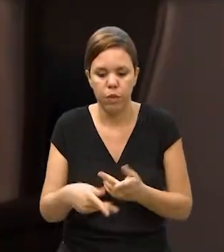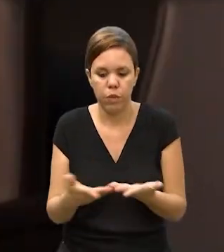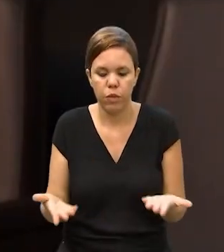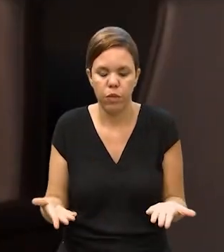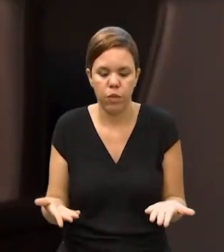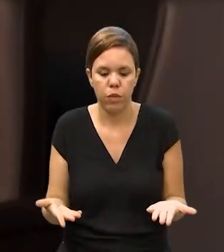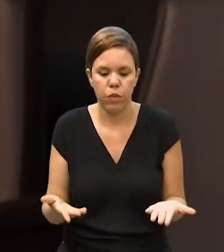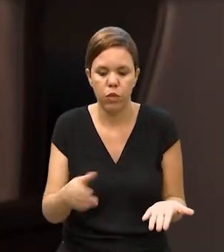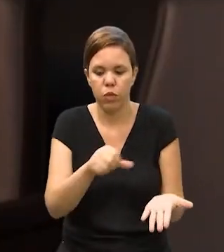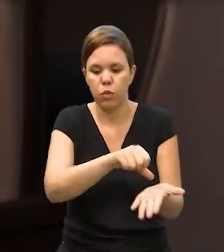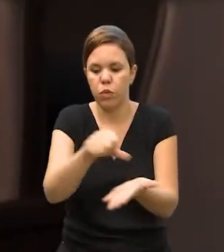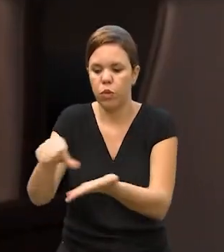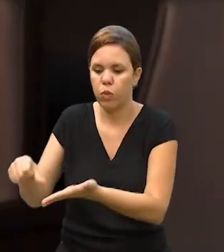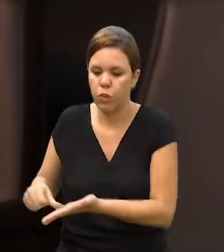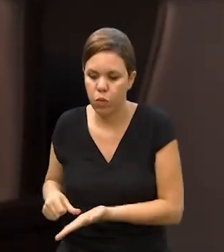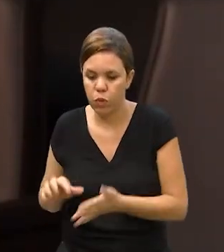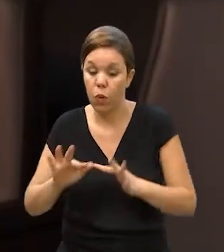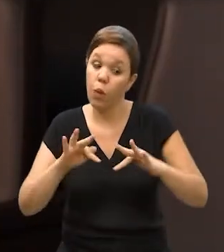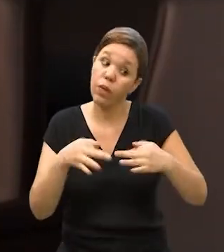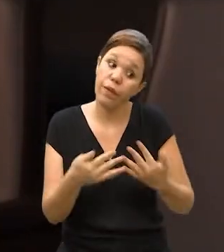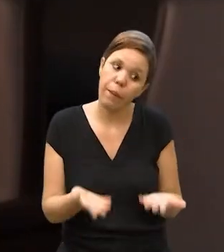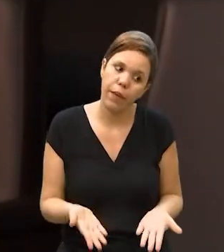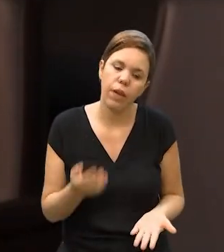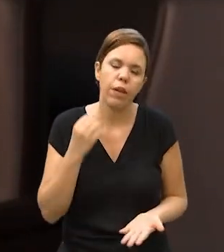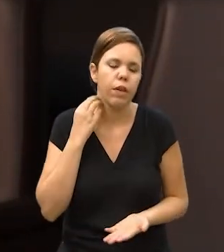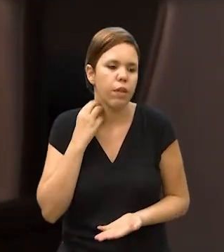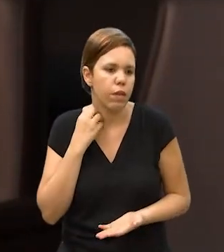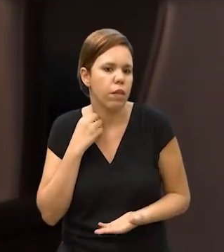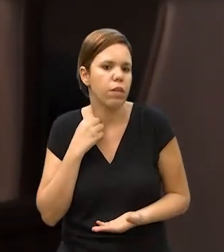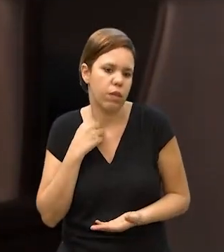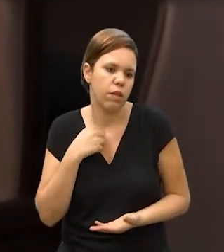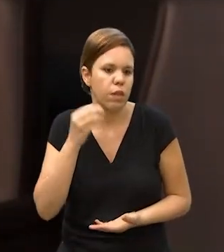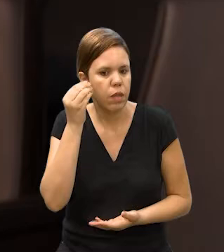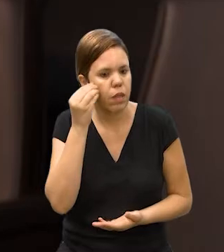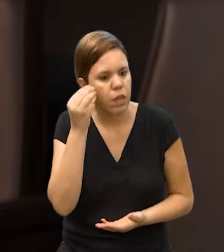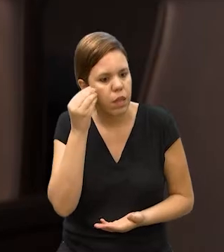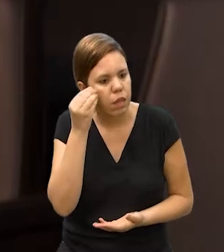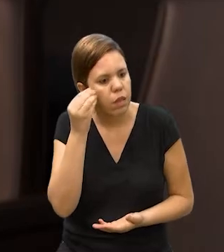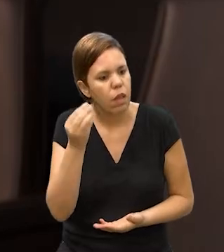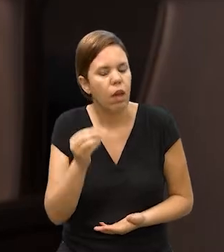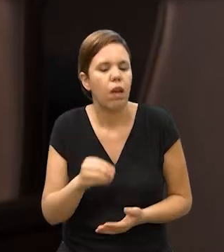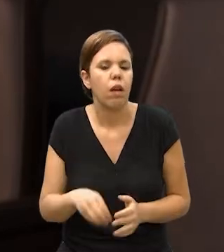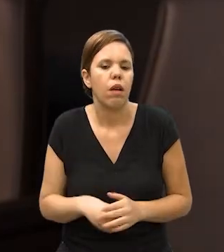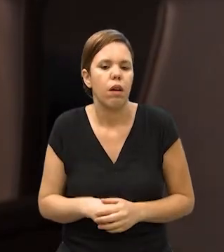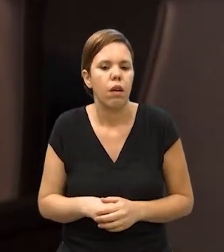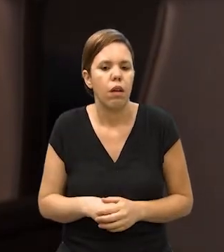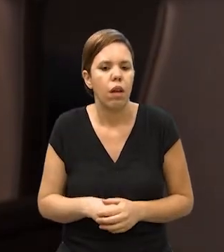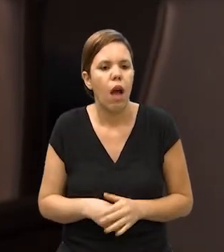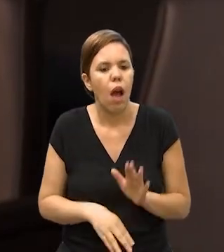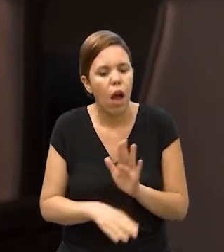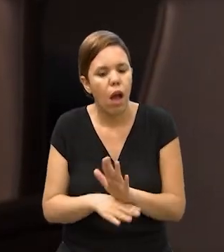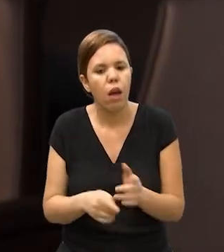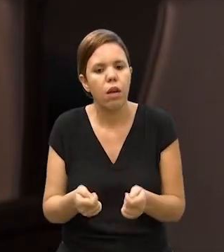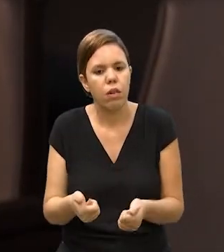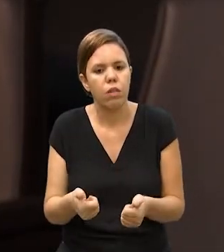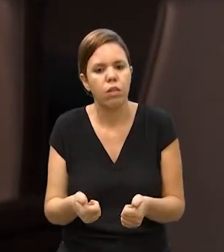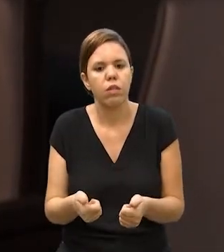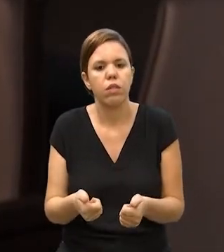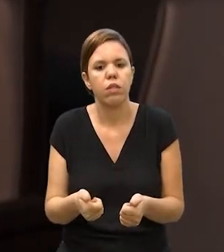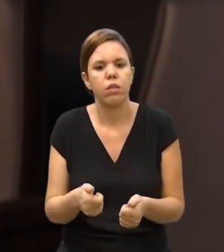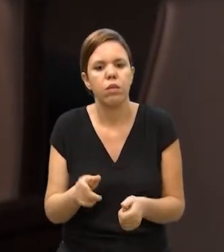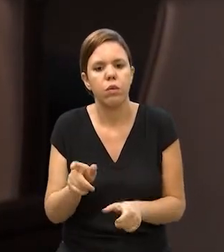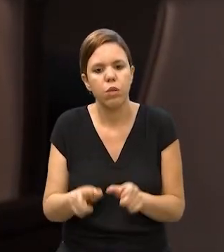população ou daquela região ou mesmo daquela família, para justamente tentar dar uma diretriz, dar um norte